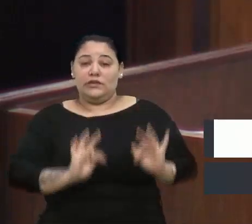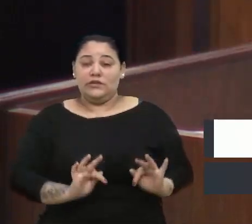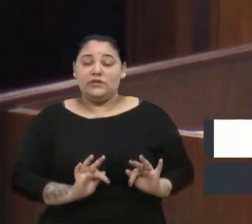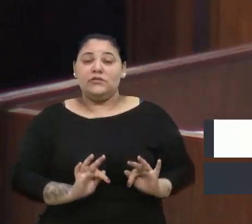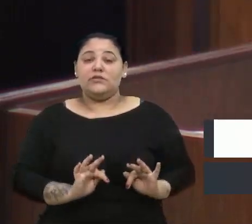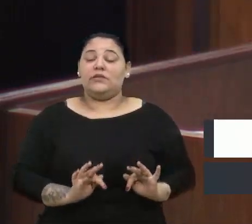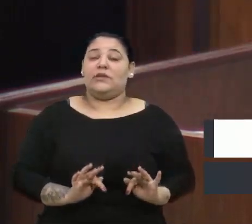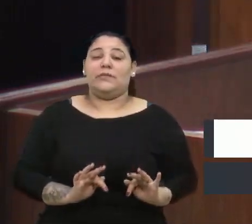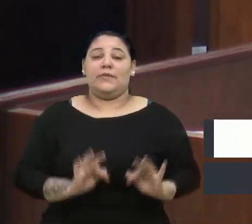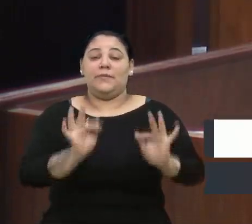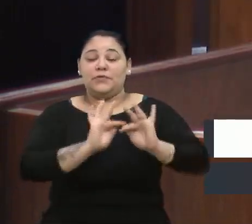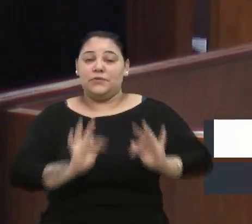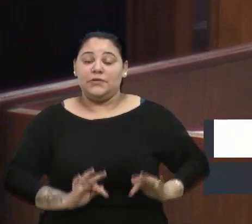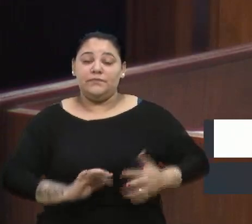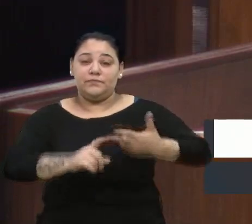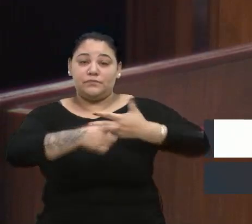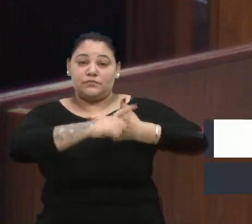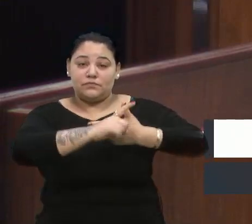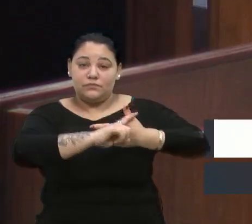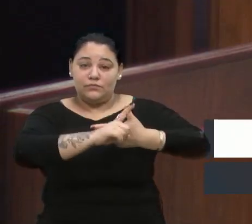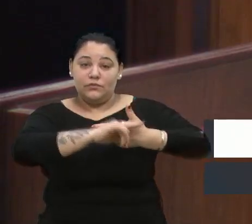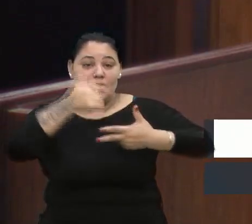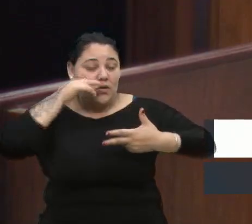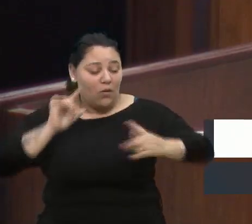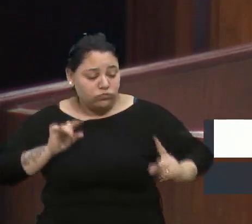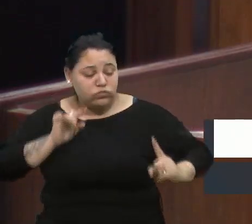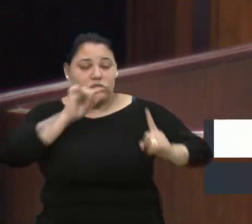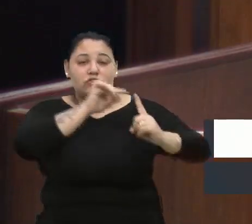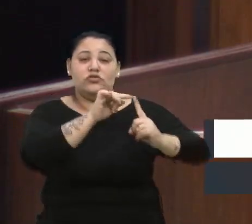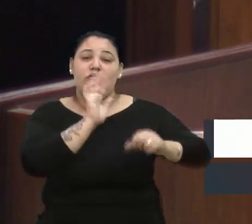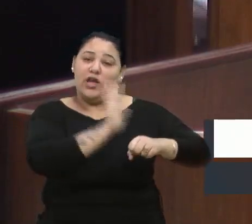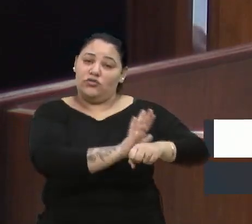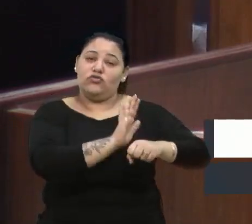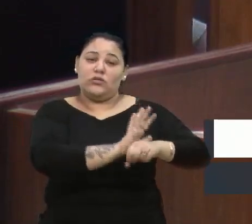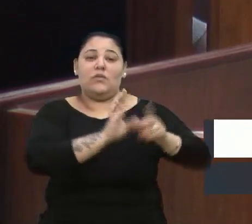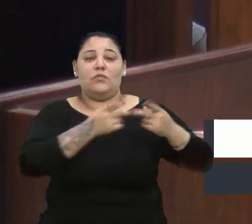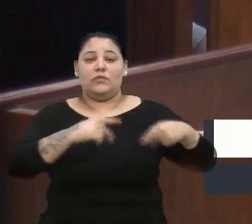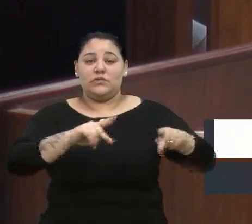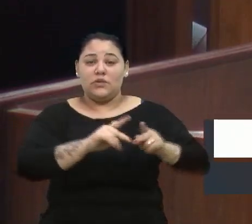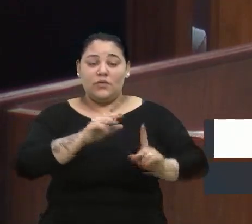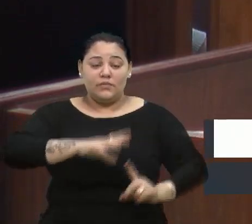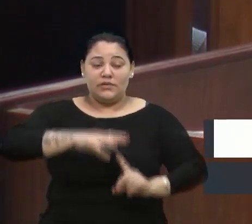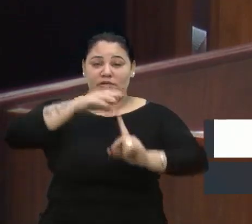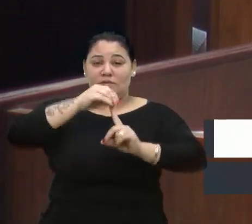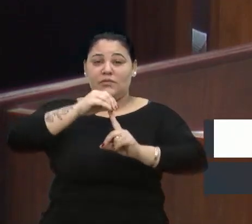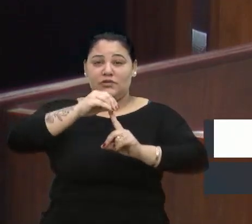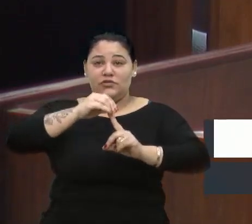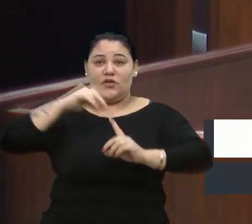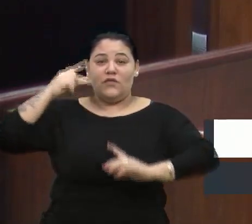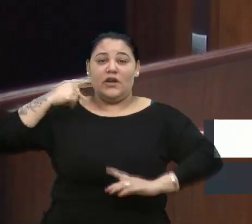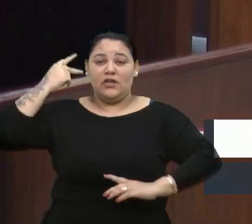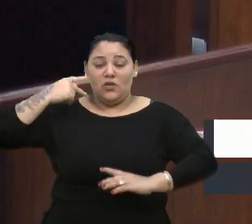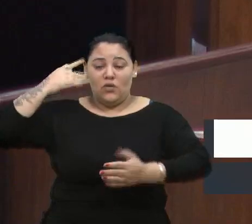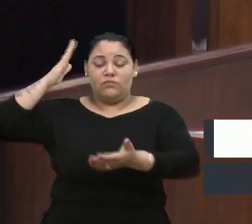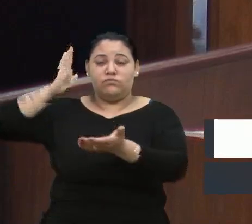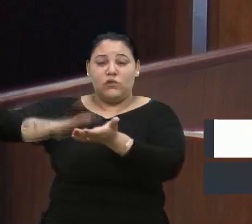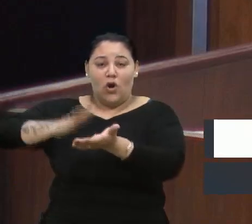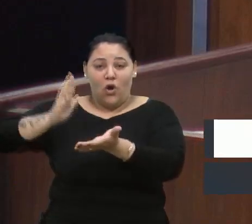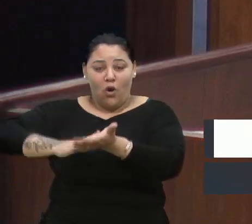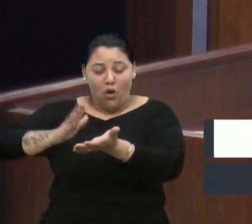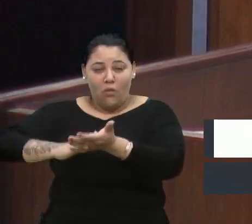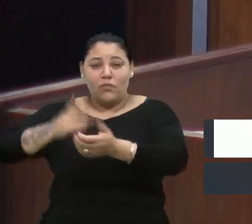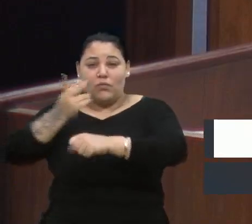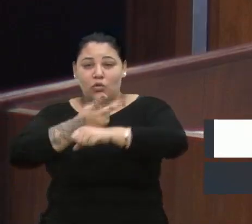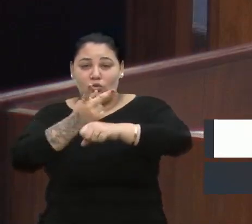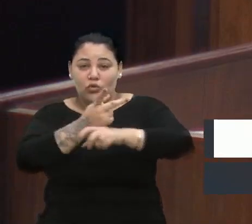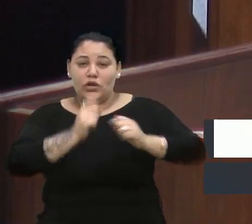quando o Executivo atende a população e principalmente ao vereador que cobra, que vai atrás,